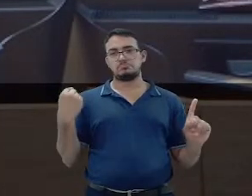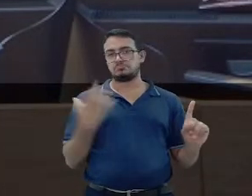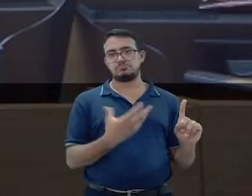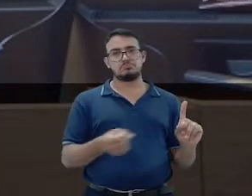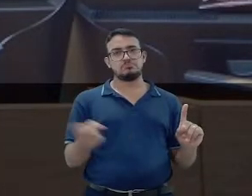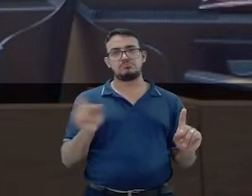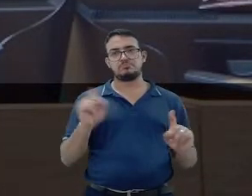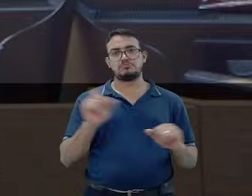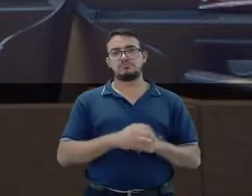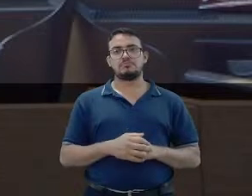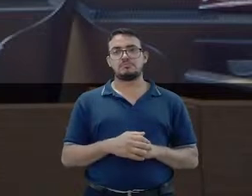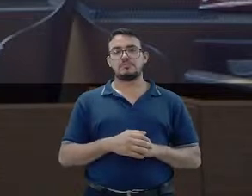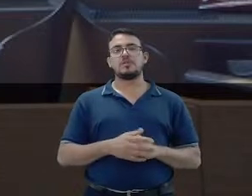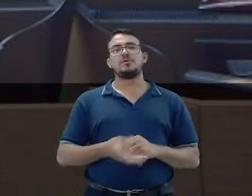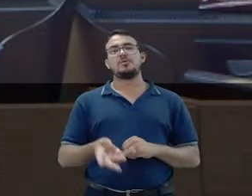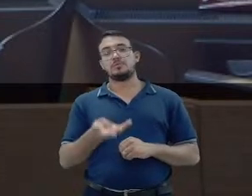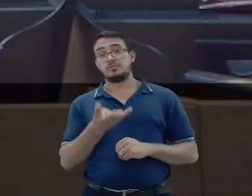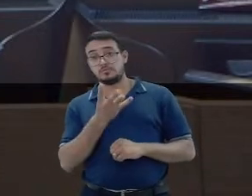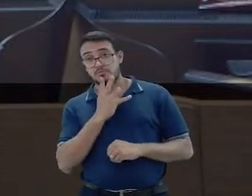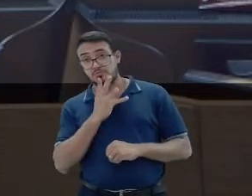Então, é conhecer e negar provimento.